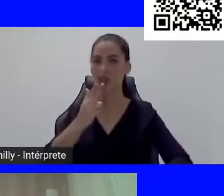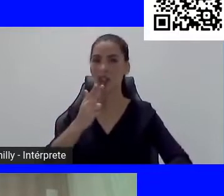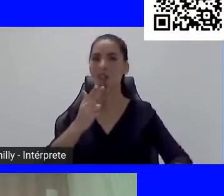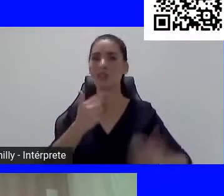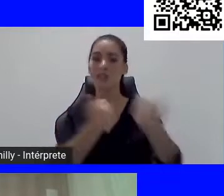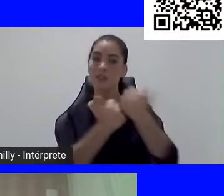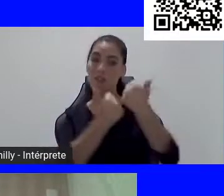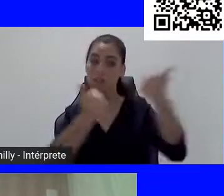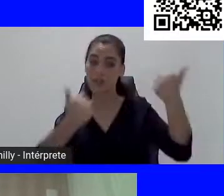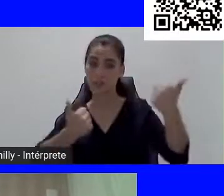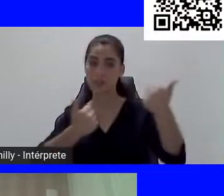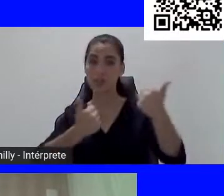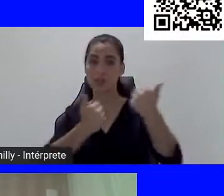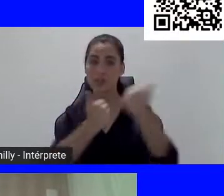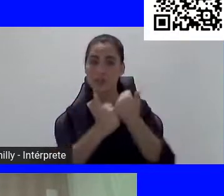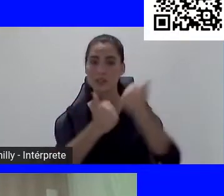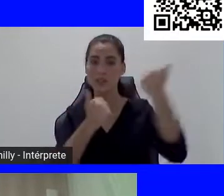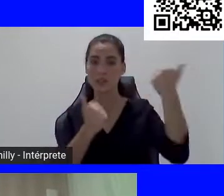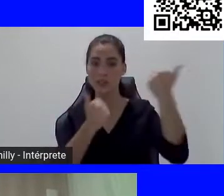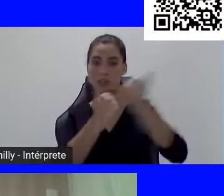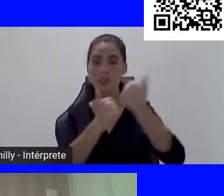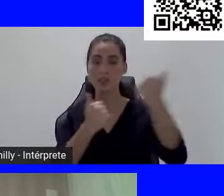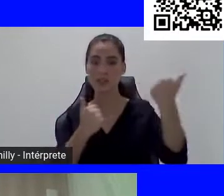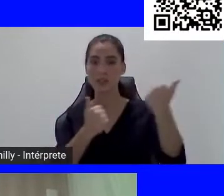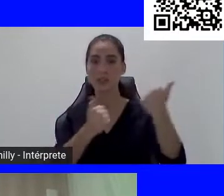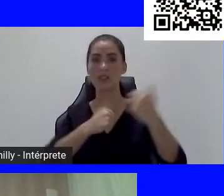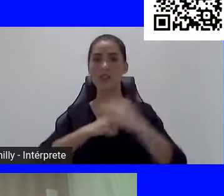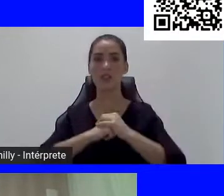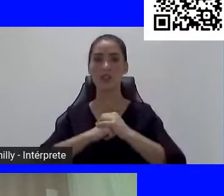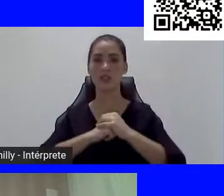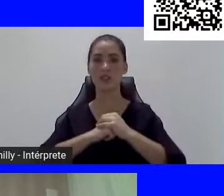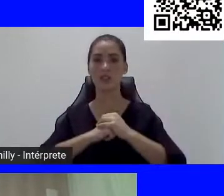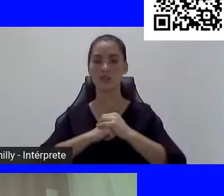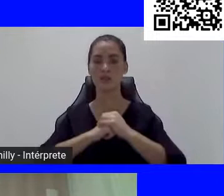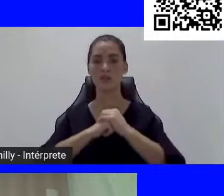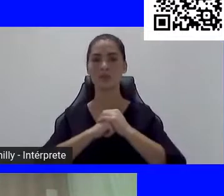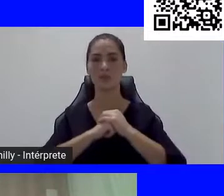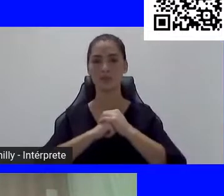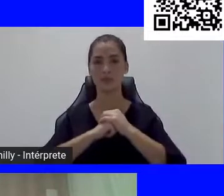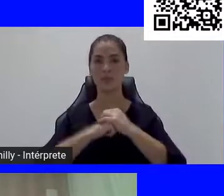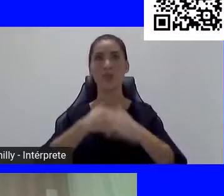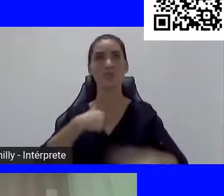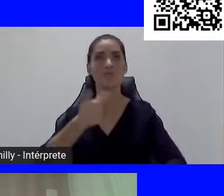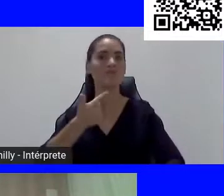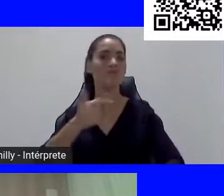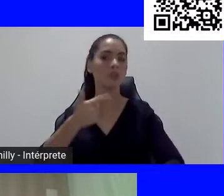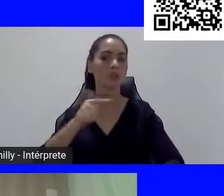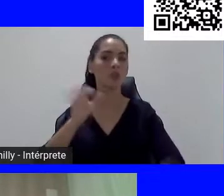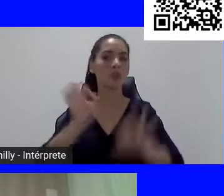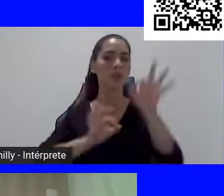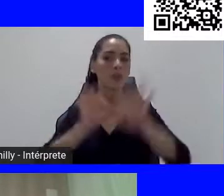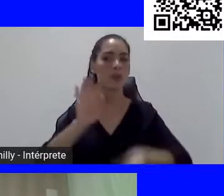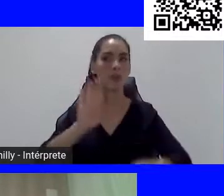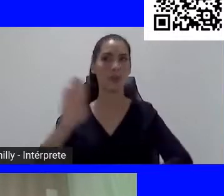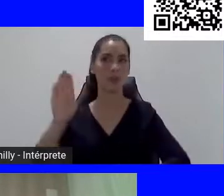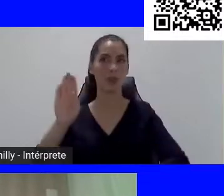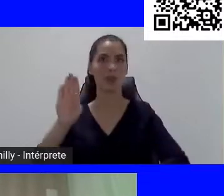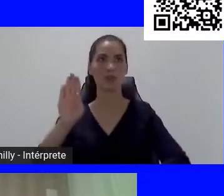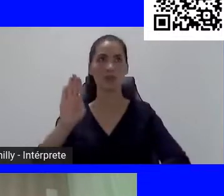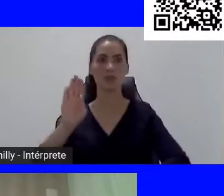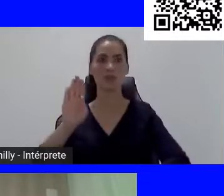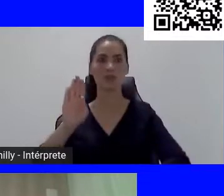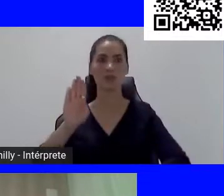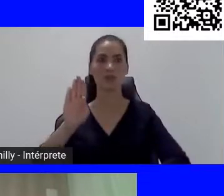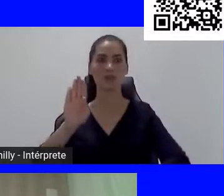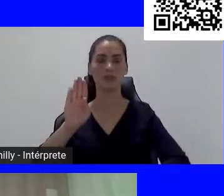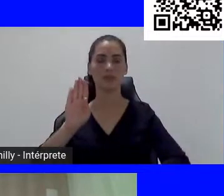caso não seja a escolhida desse grupo? Eu não tenho plano B em nível nacional. E não seria, nem serei